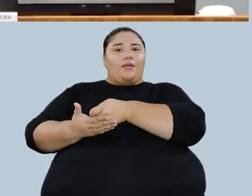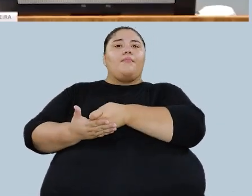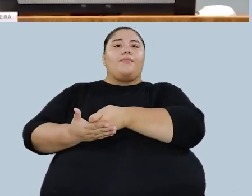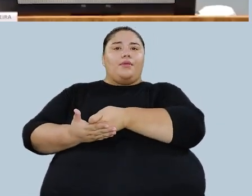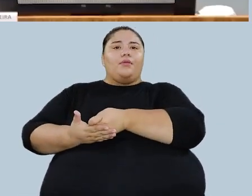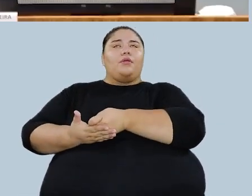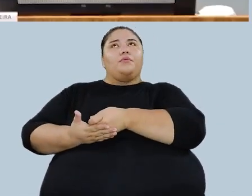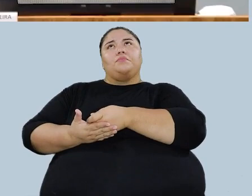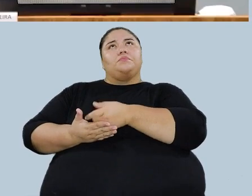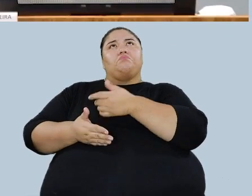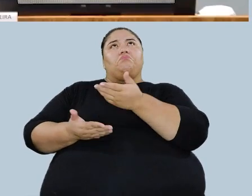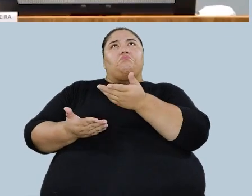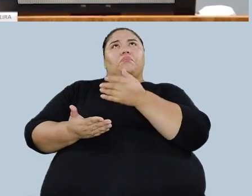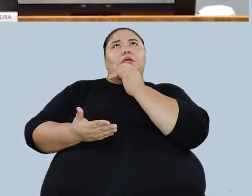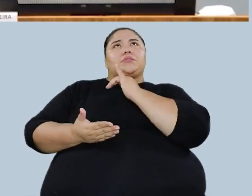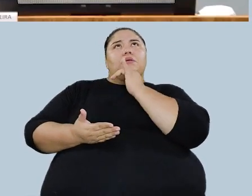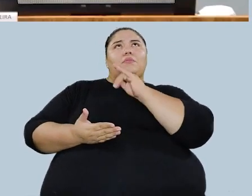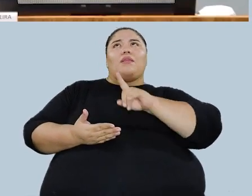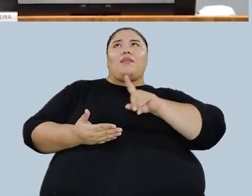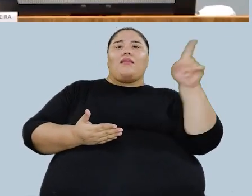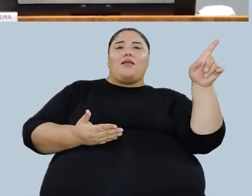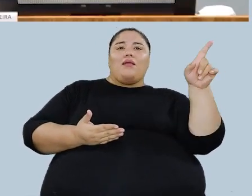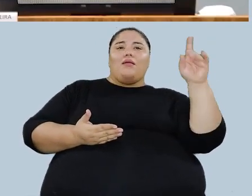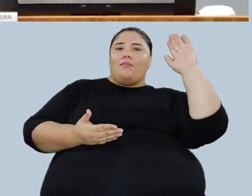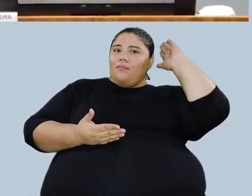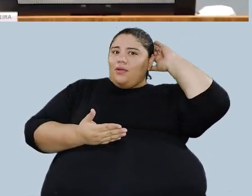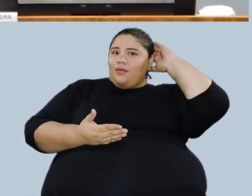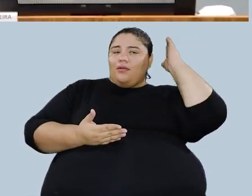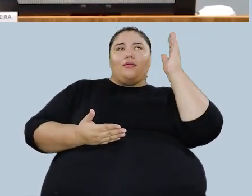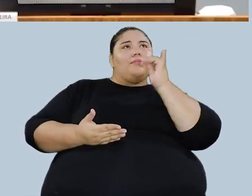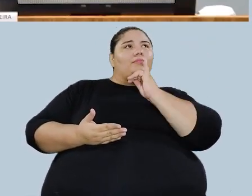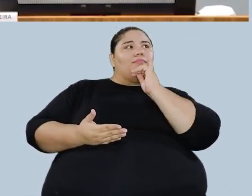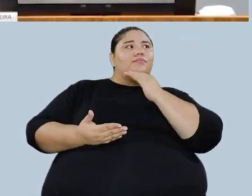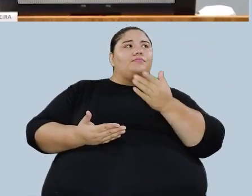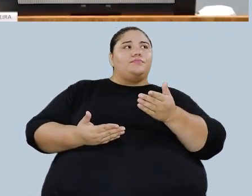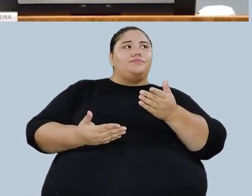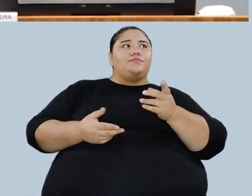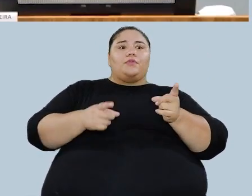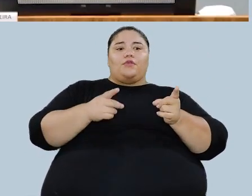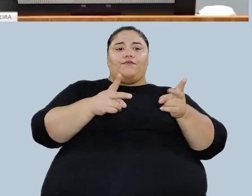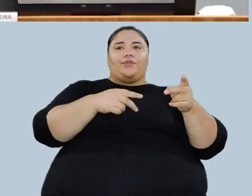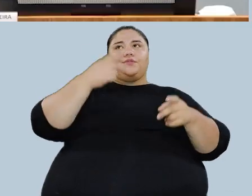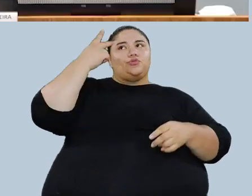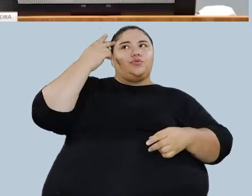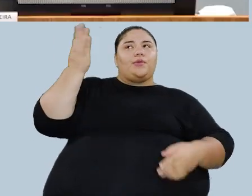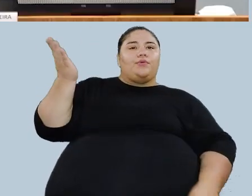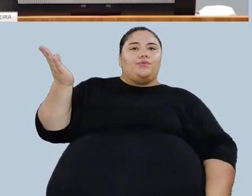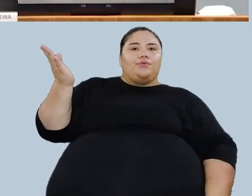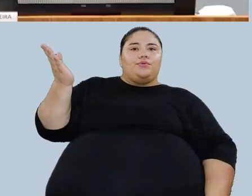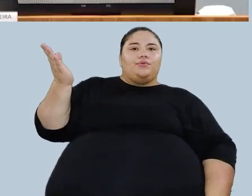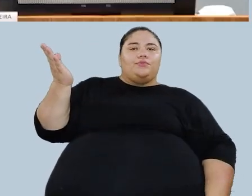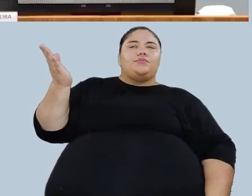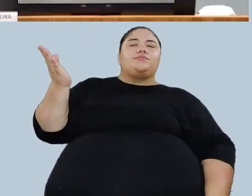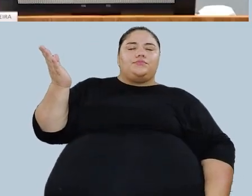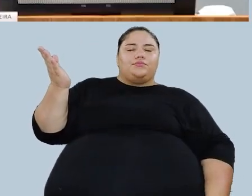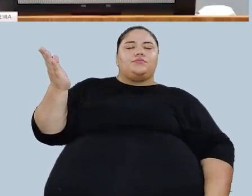está, sei lá, no Paraná e, e o vendedor está em São Paulo.